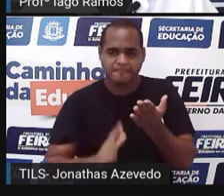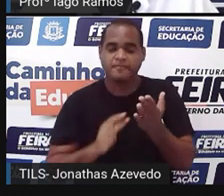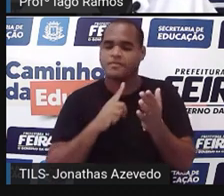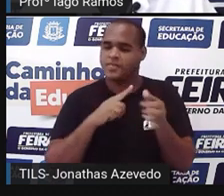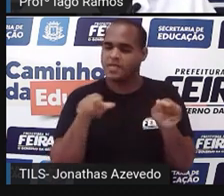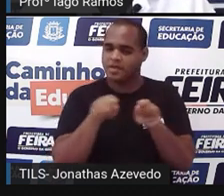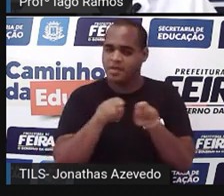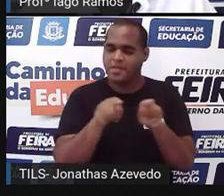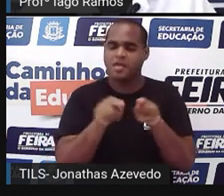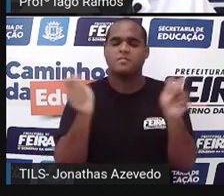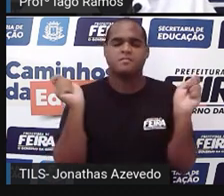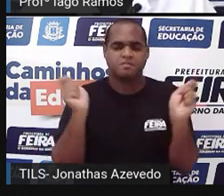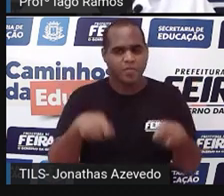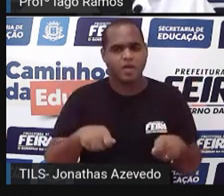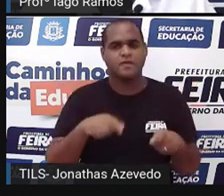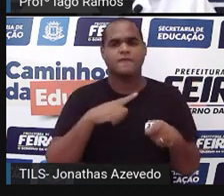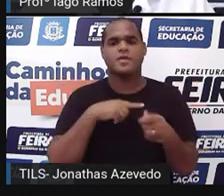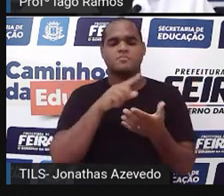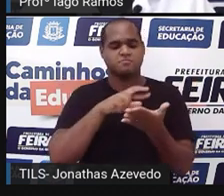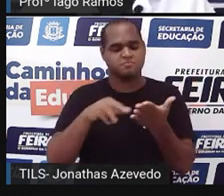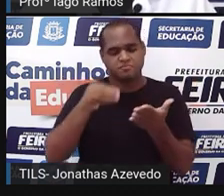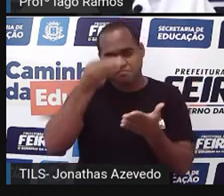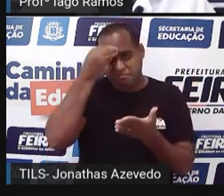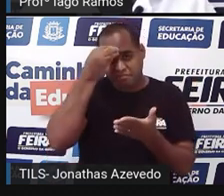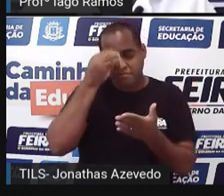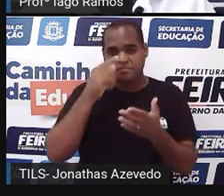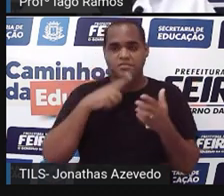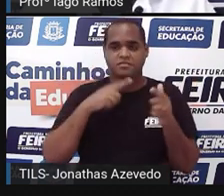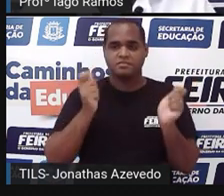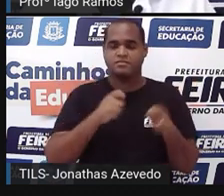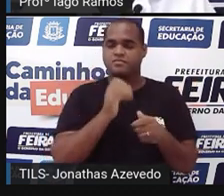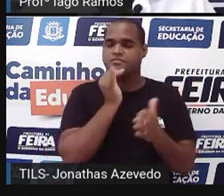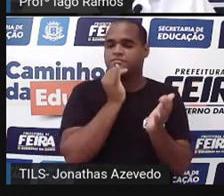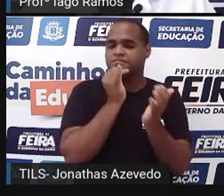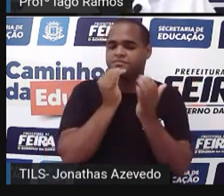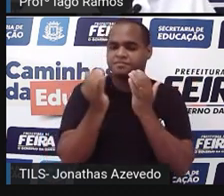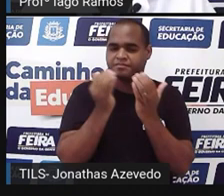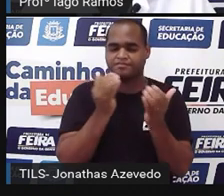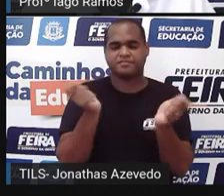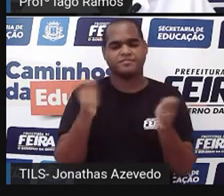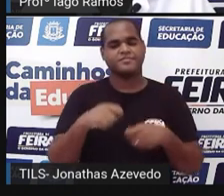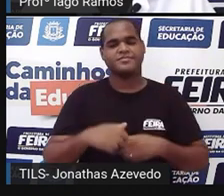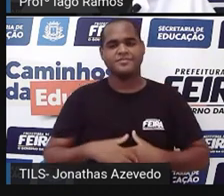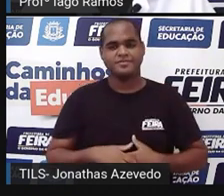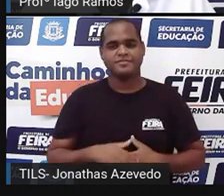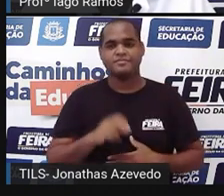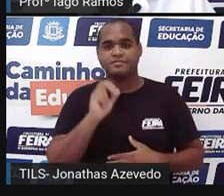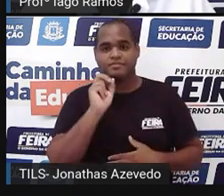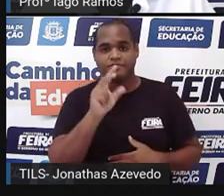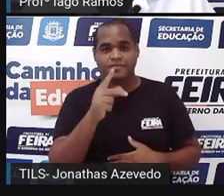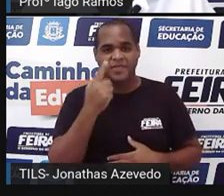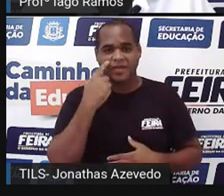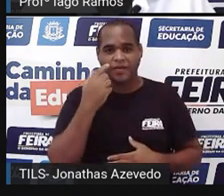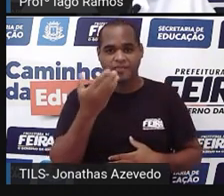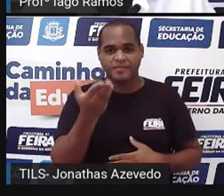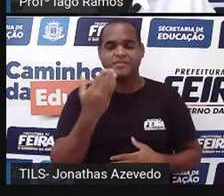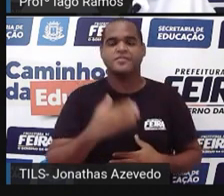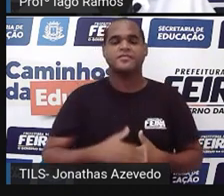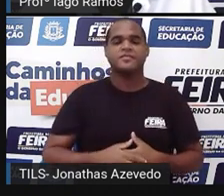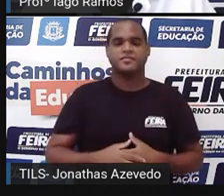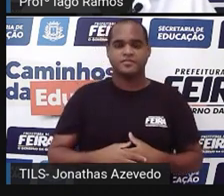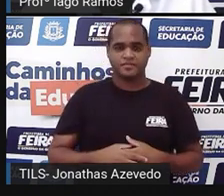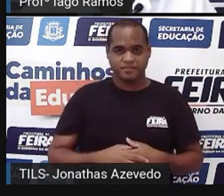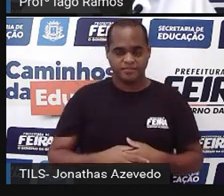tá bom e ter esse registro aí como um exemplo Ok então vamos lá olha só